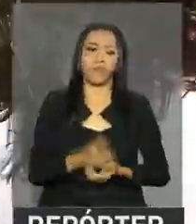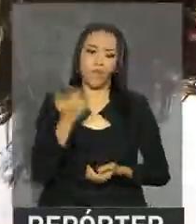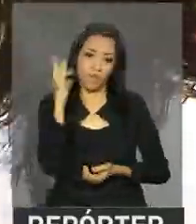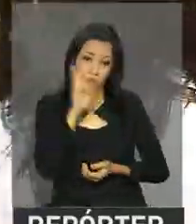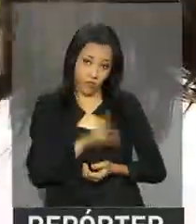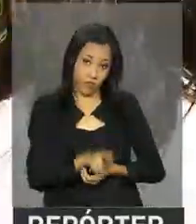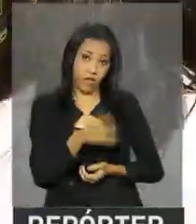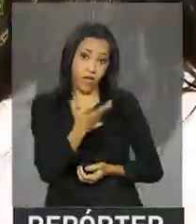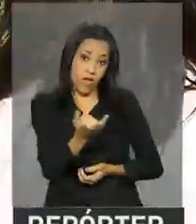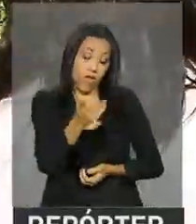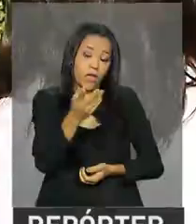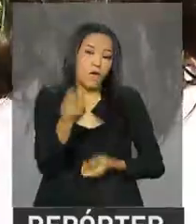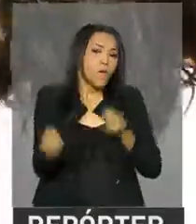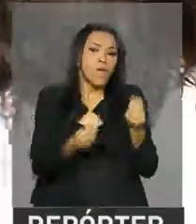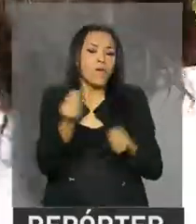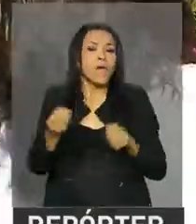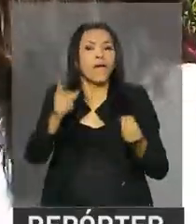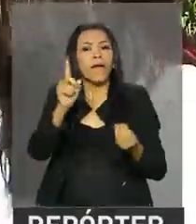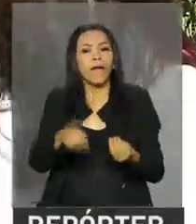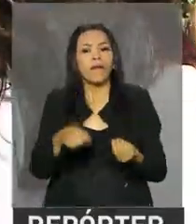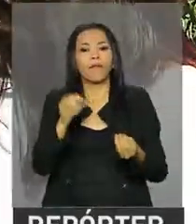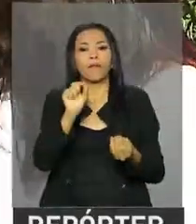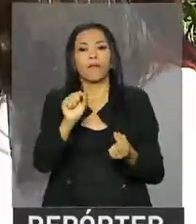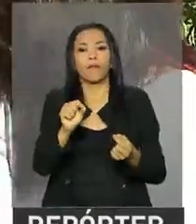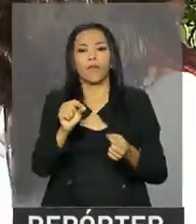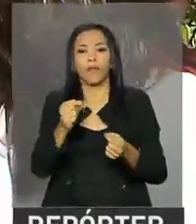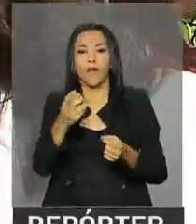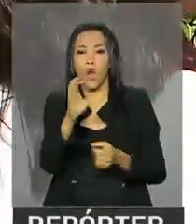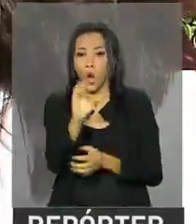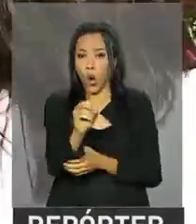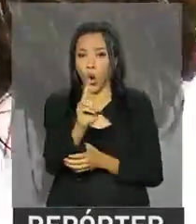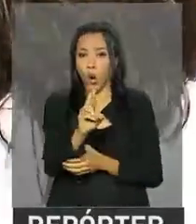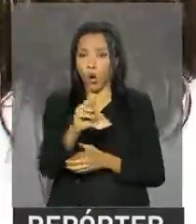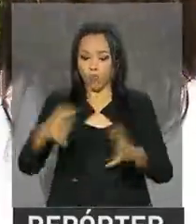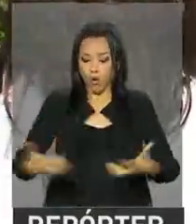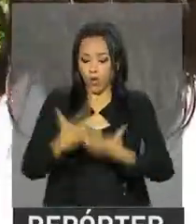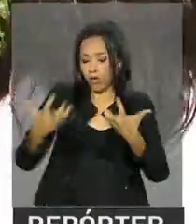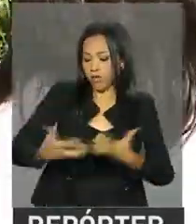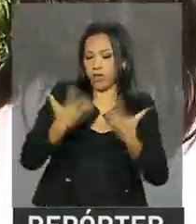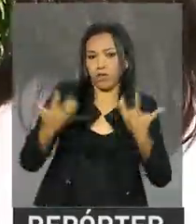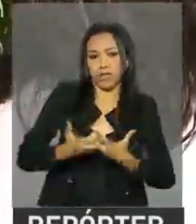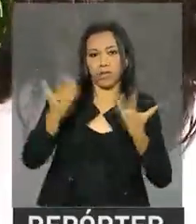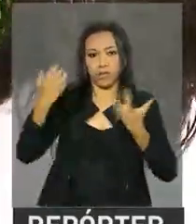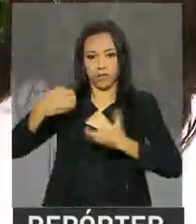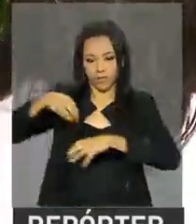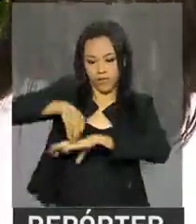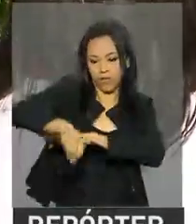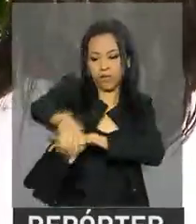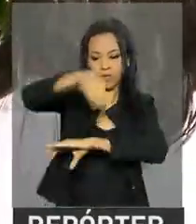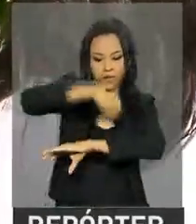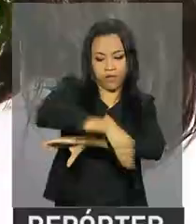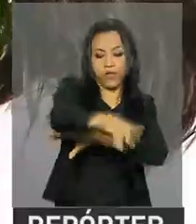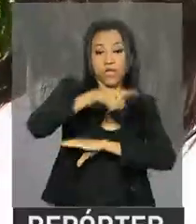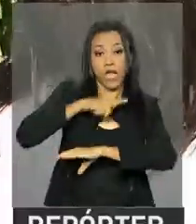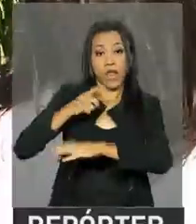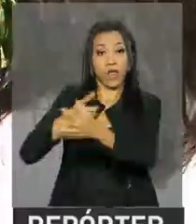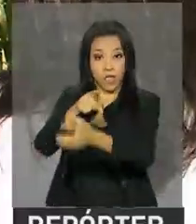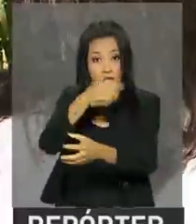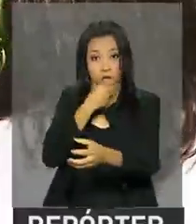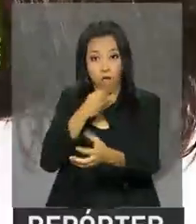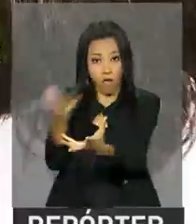Tá isso. A agrofloresta funciona consorciando essas espécies de hortaliça com as espécies florestais nativas. As mudas que eu recebi nessa